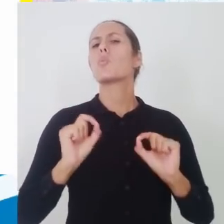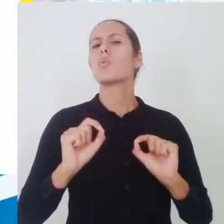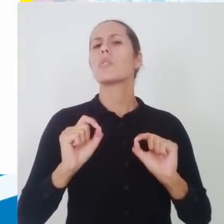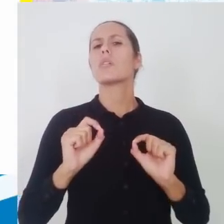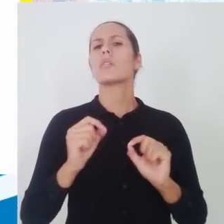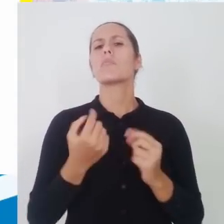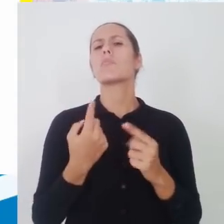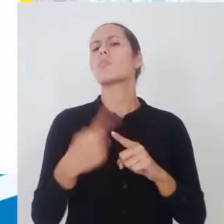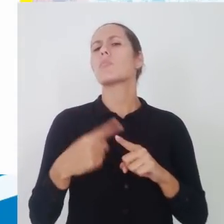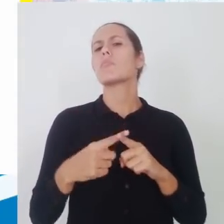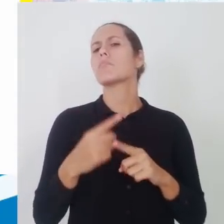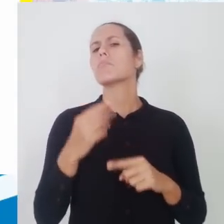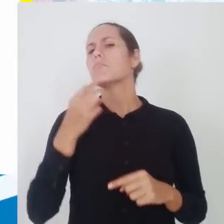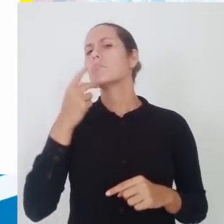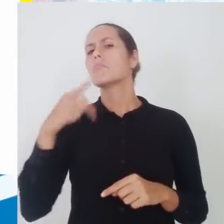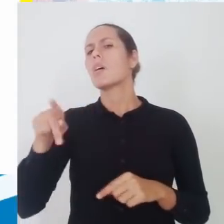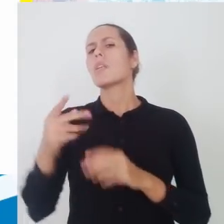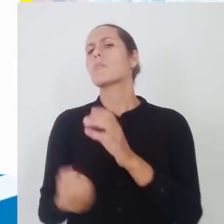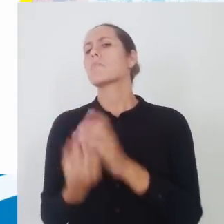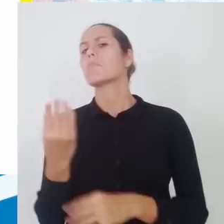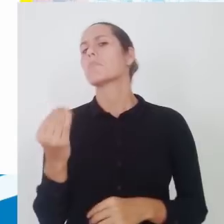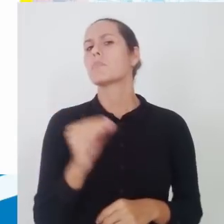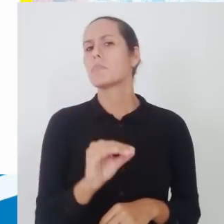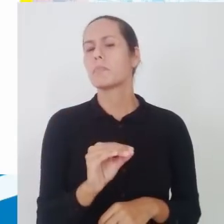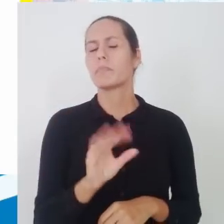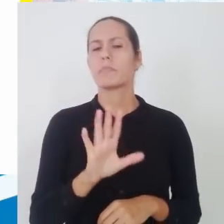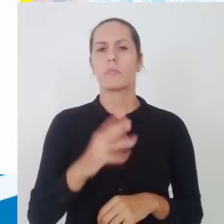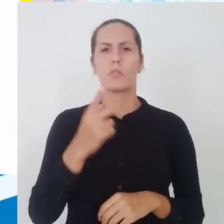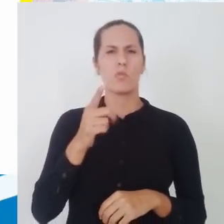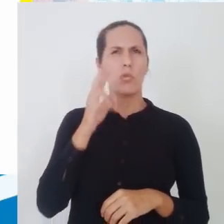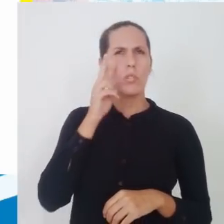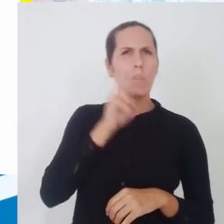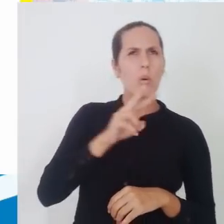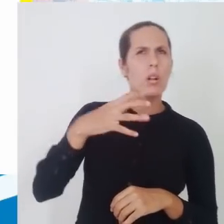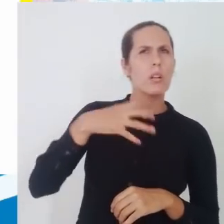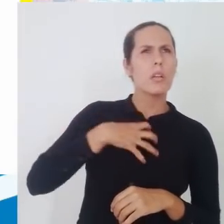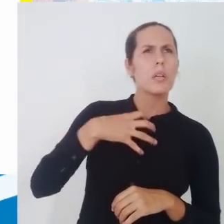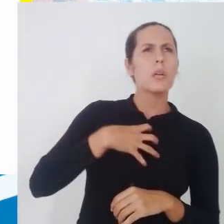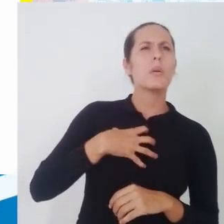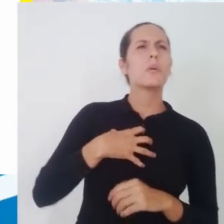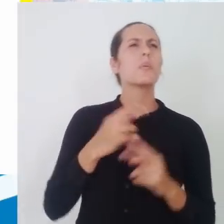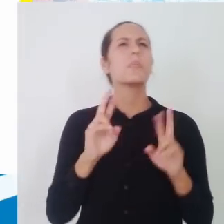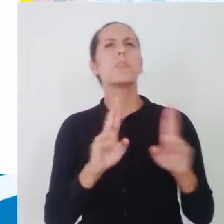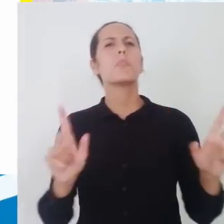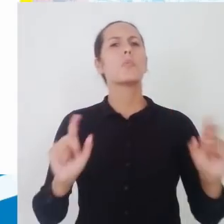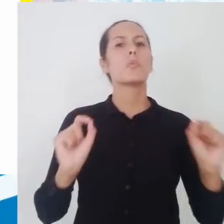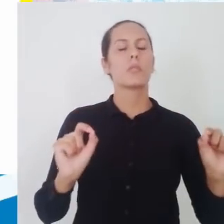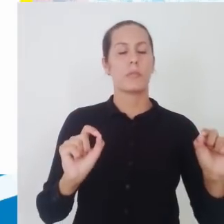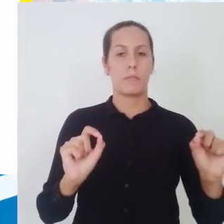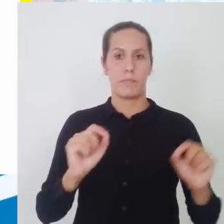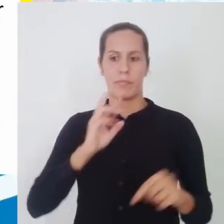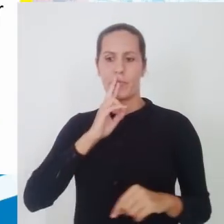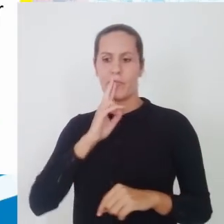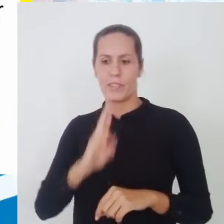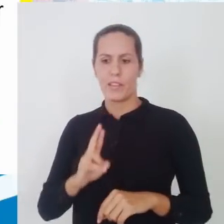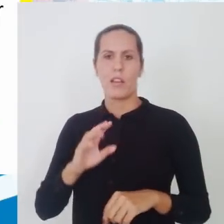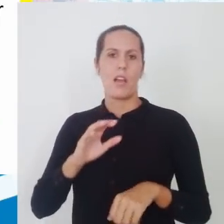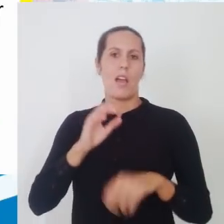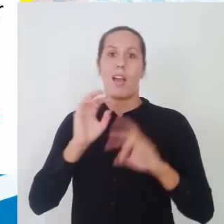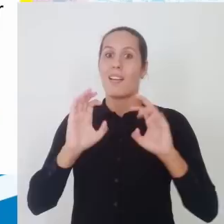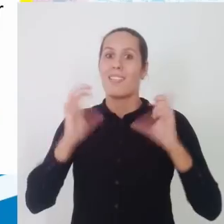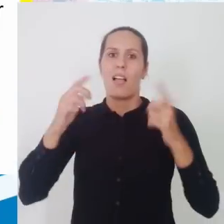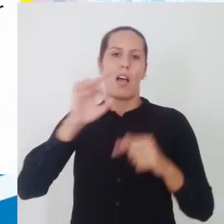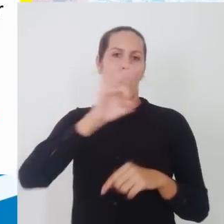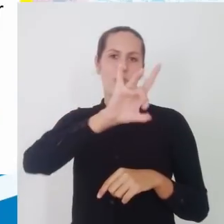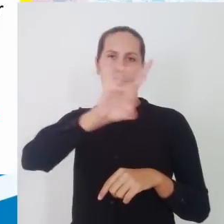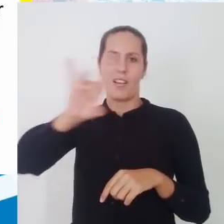quis talvez provocar ao colocar duas situações tão diferentes como essas duas metades? Como você